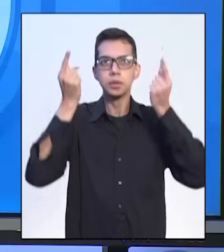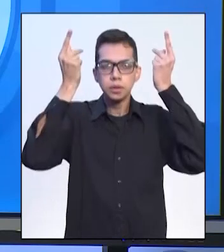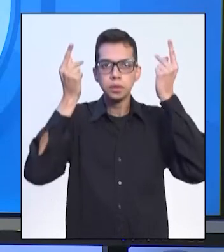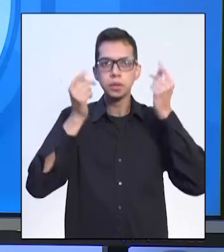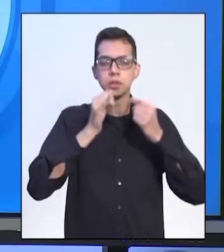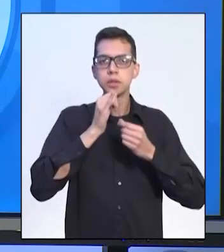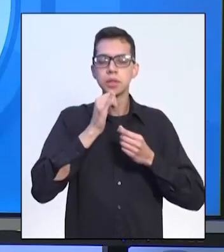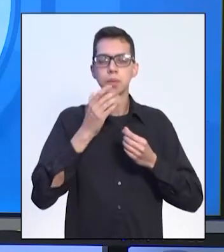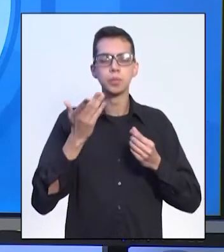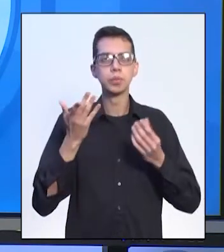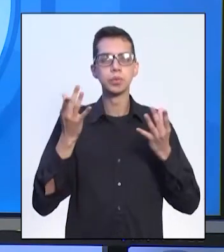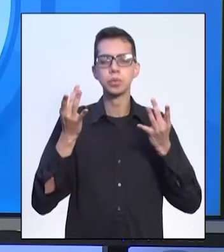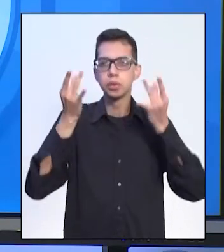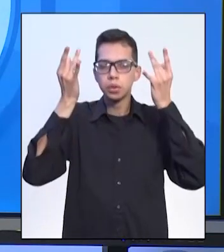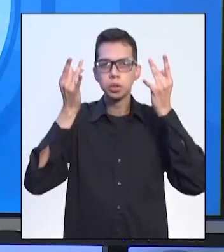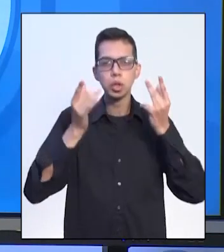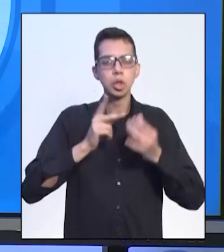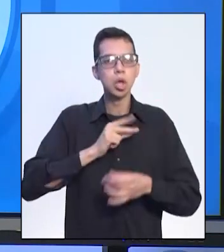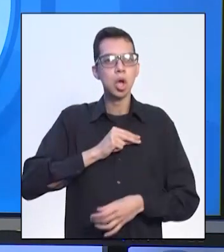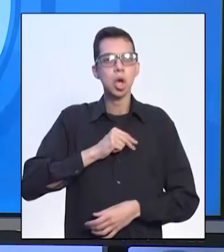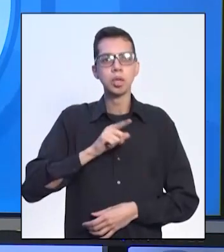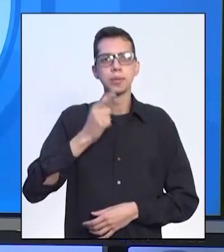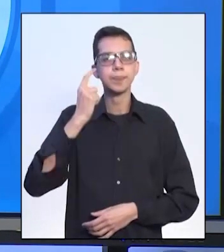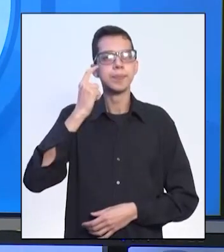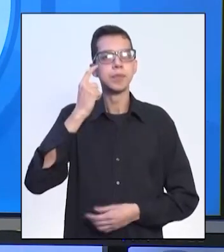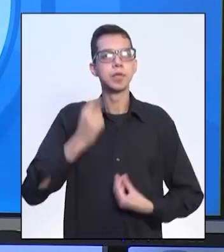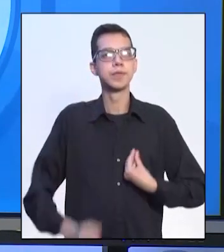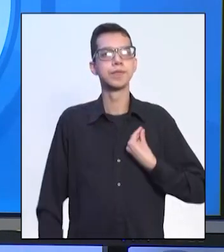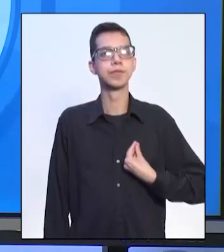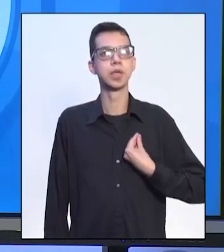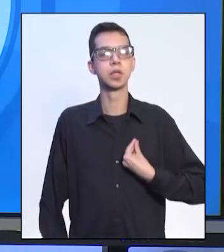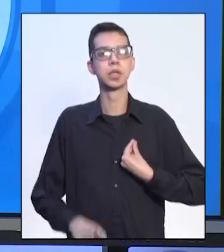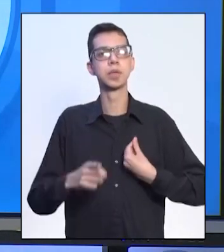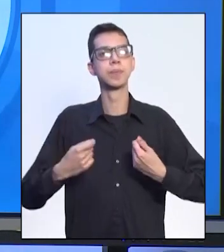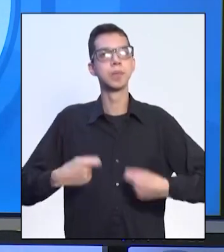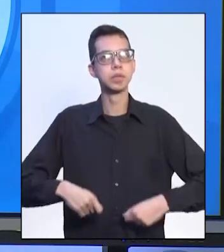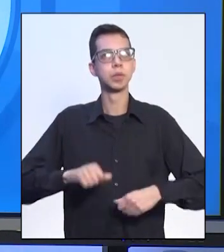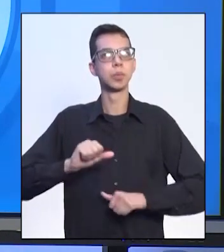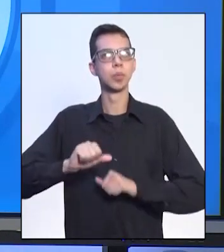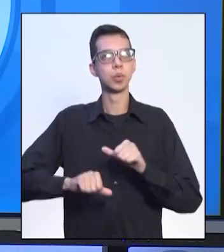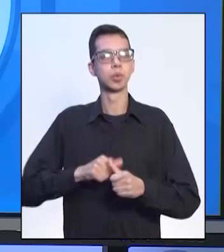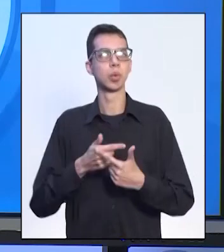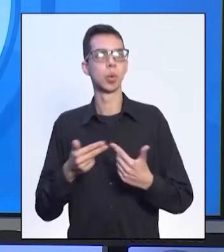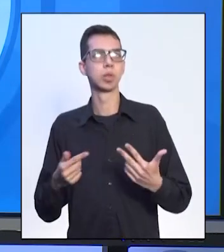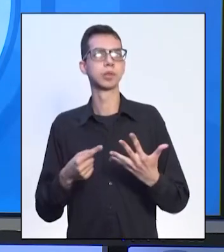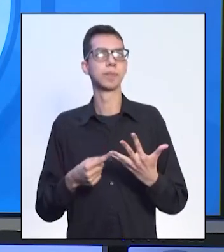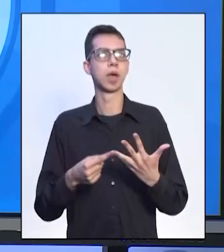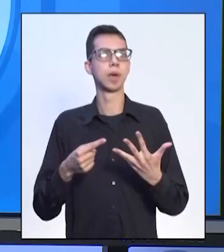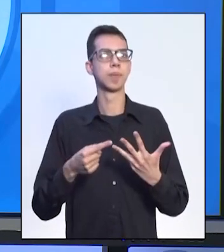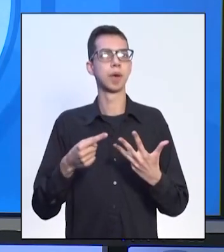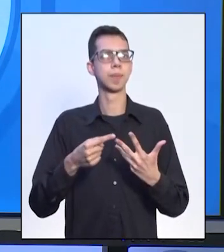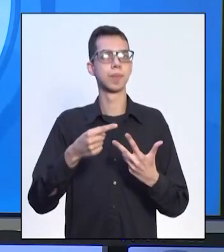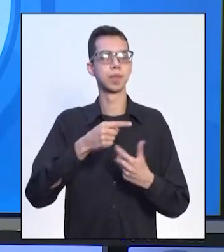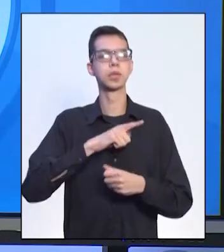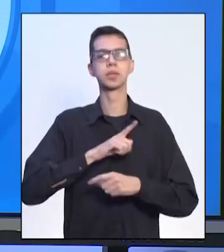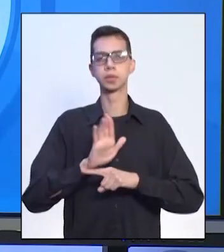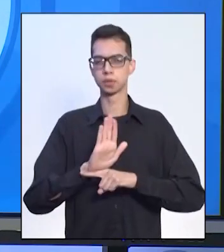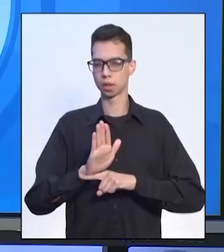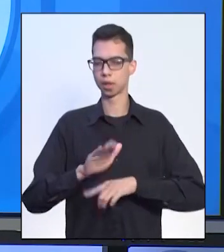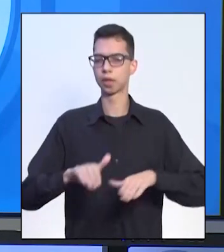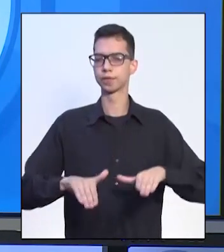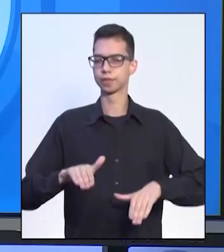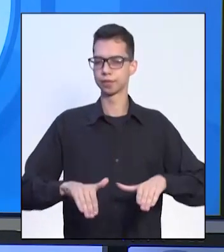sua vida, para olhar isso na sua história. Será que você não precisa mudar isso, você não precisa modificar aquilo? Né? Tem muitos filmes que trabalham essa noção, né? Antes